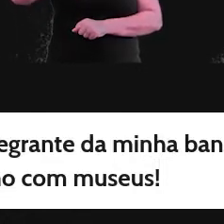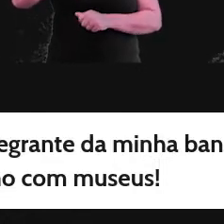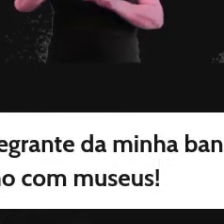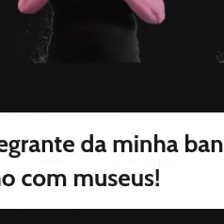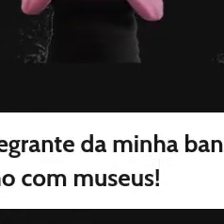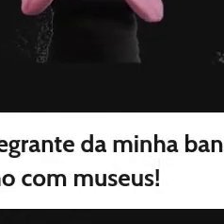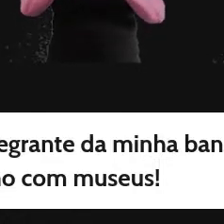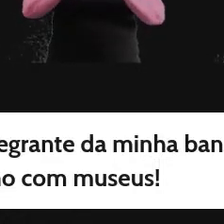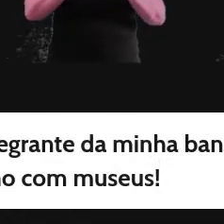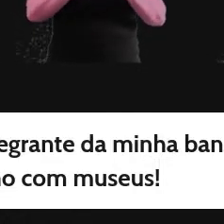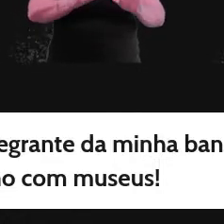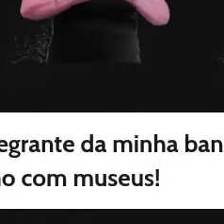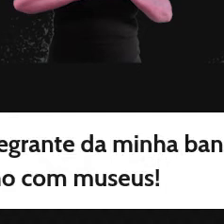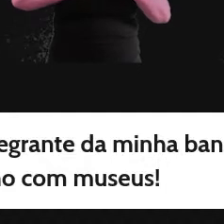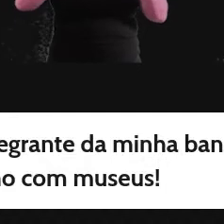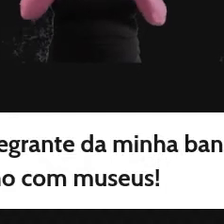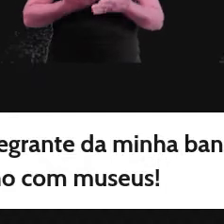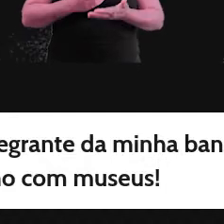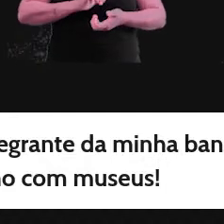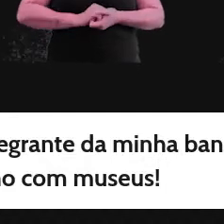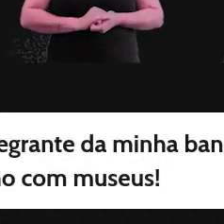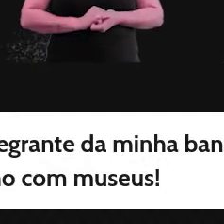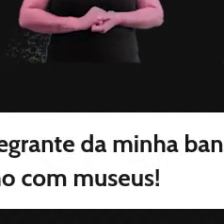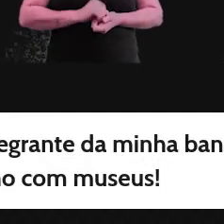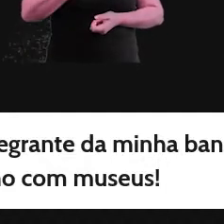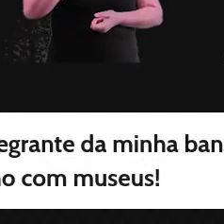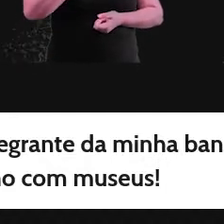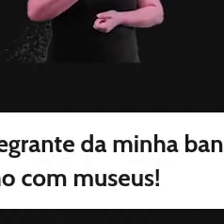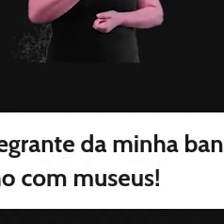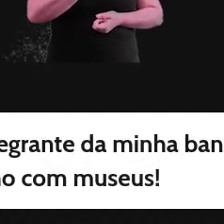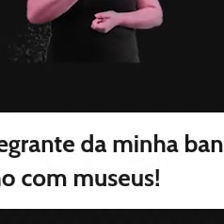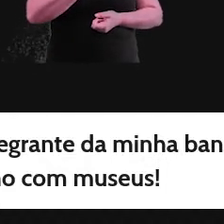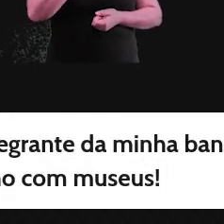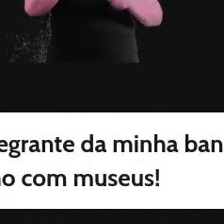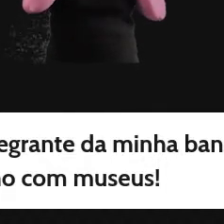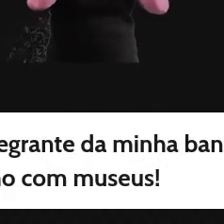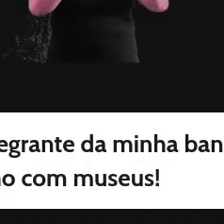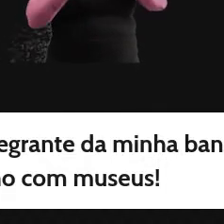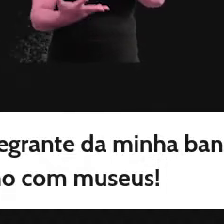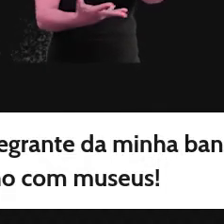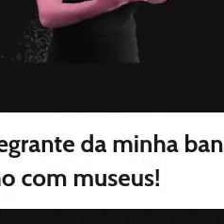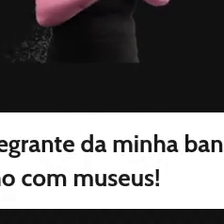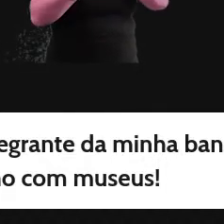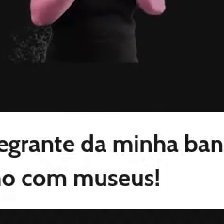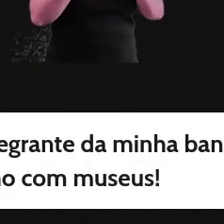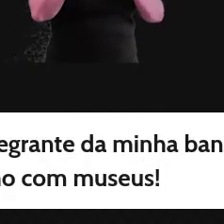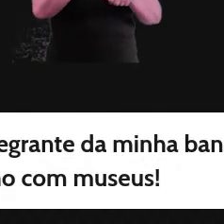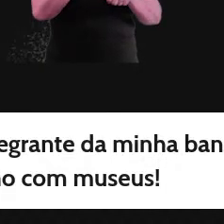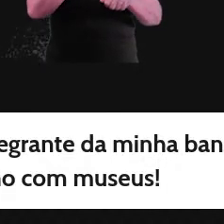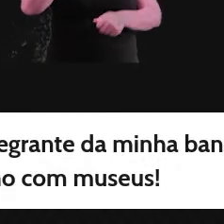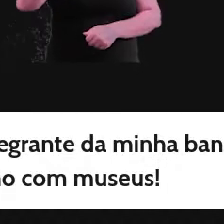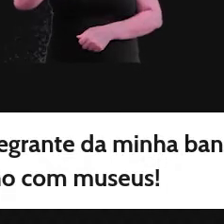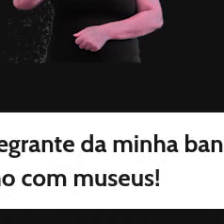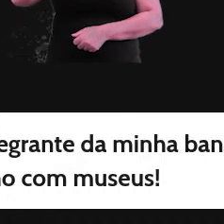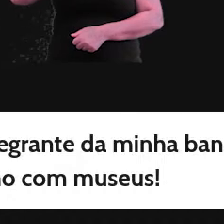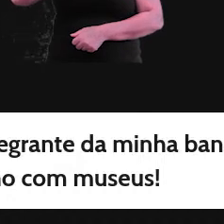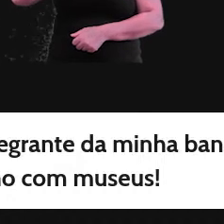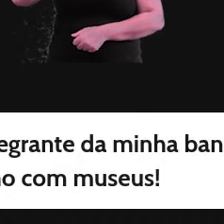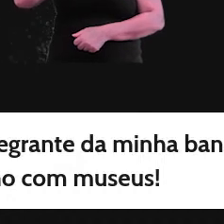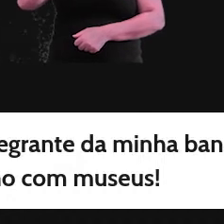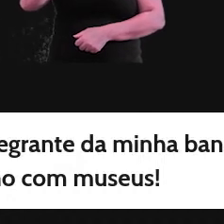Certamente, fique à vontade, Jéssica. A questão da pandemia, certamente, como a Camila